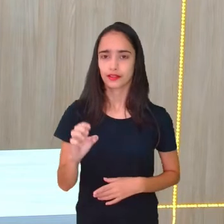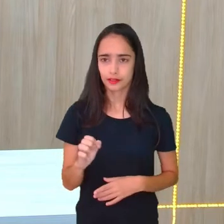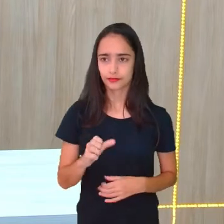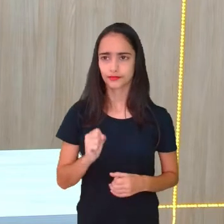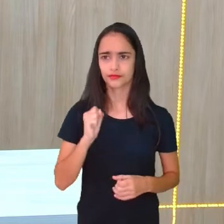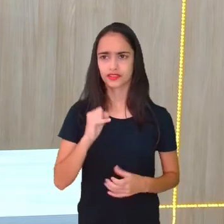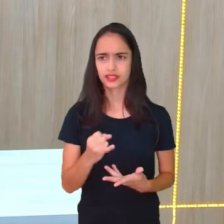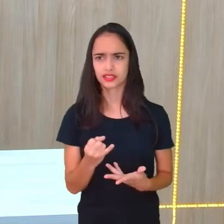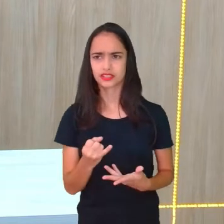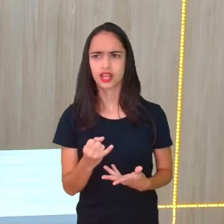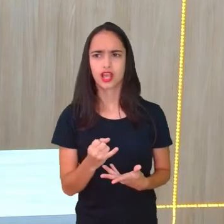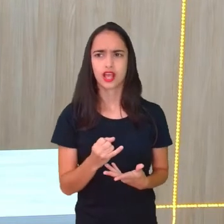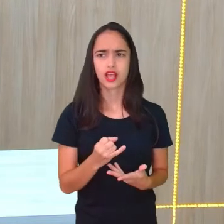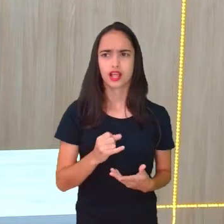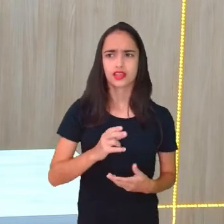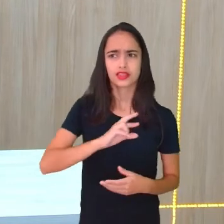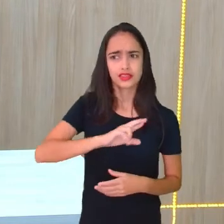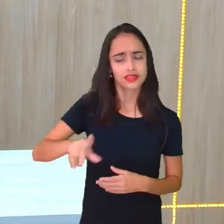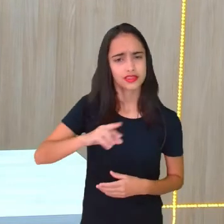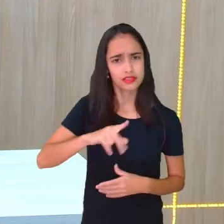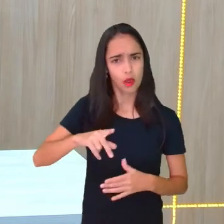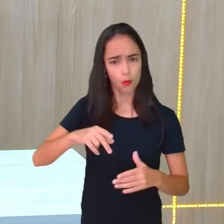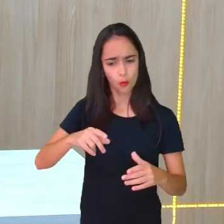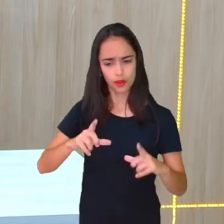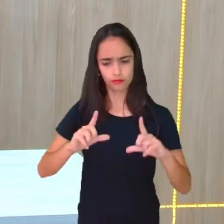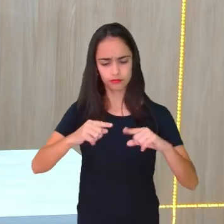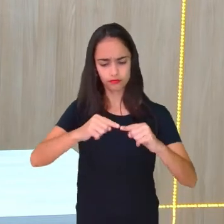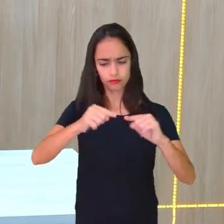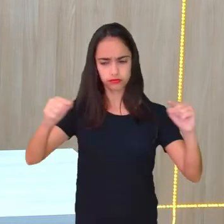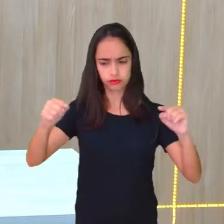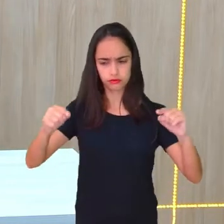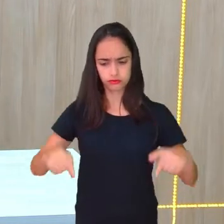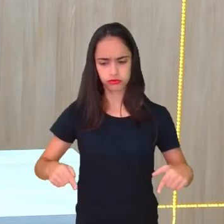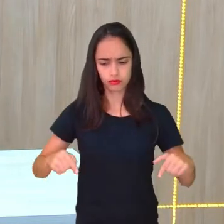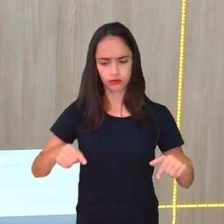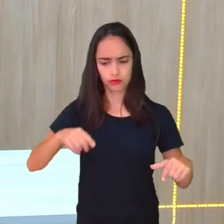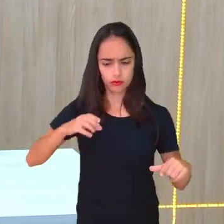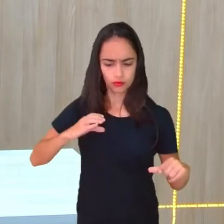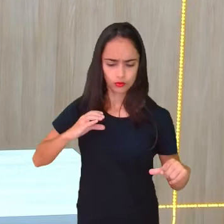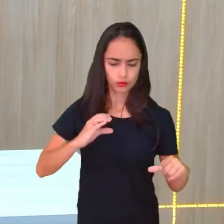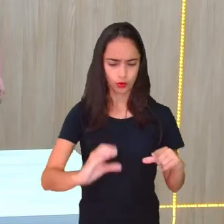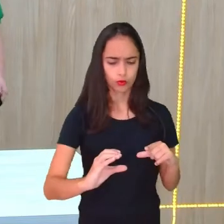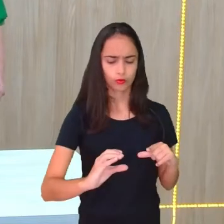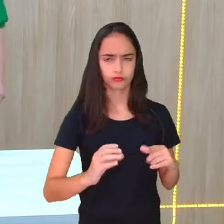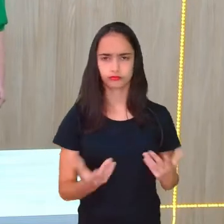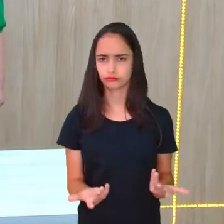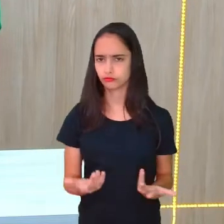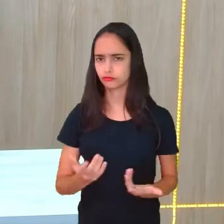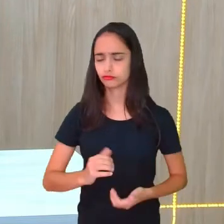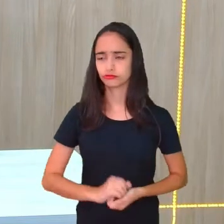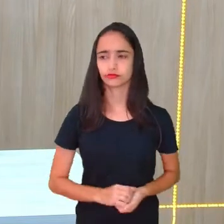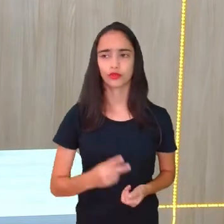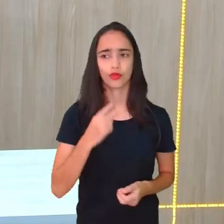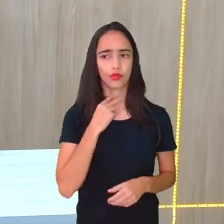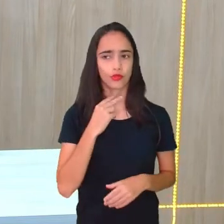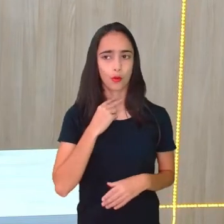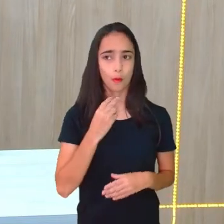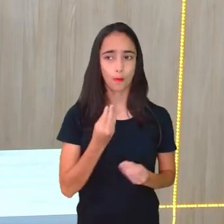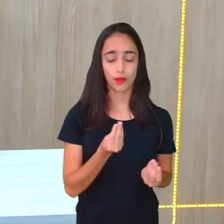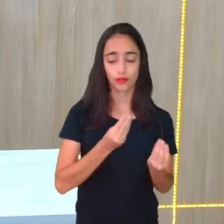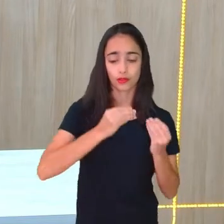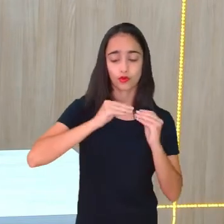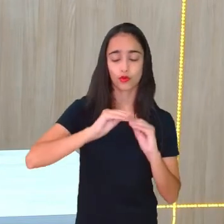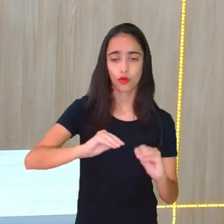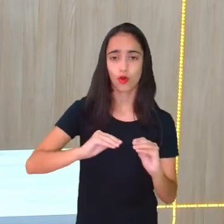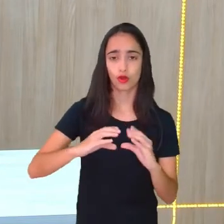não ser gol, aqui eu não posso colocar o gol. Então, o meu evento